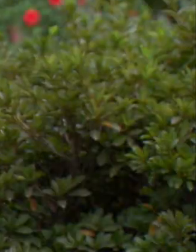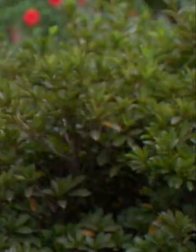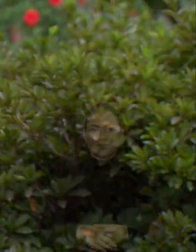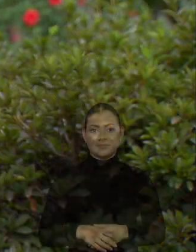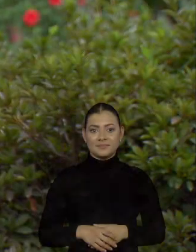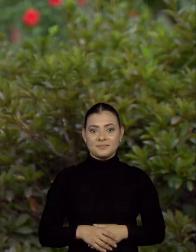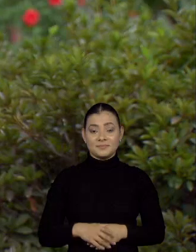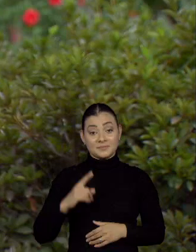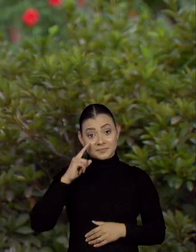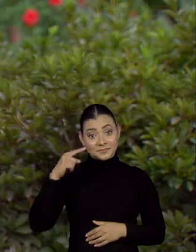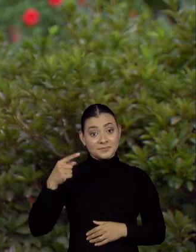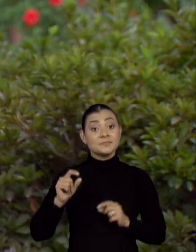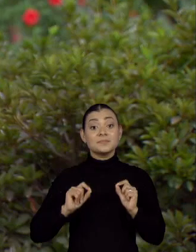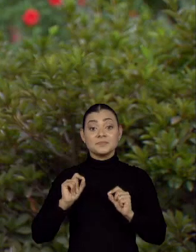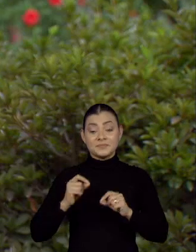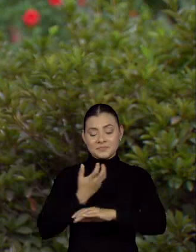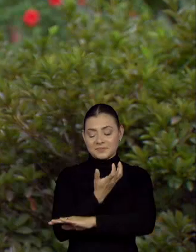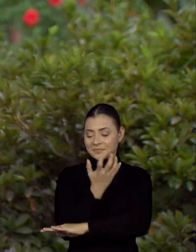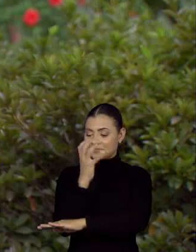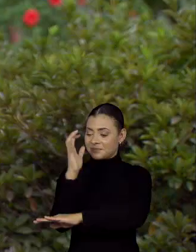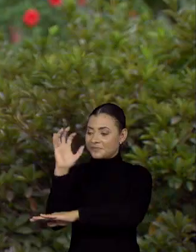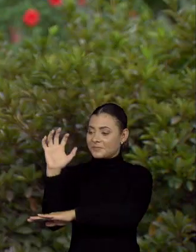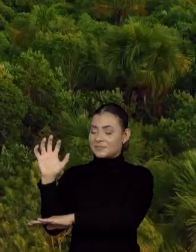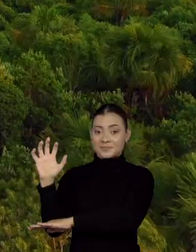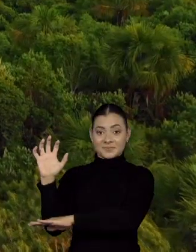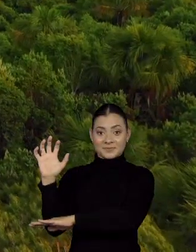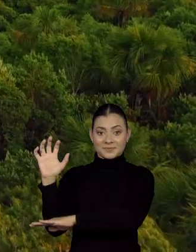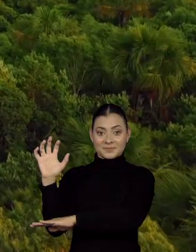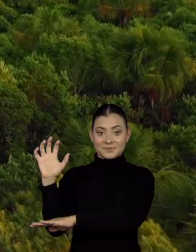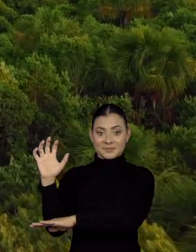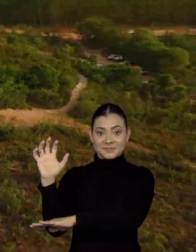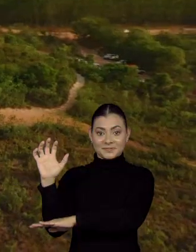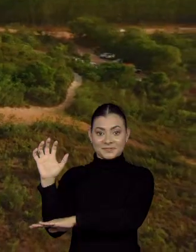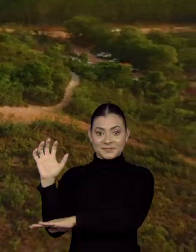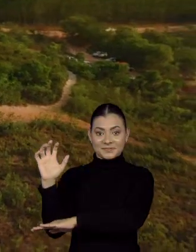E veja a seguir, aqui no Repórter Eco.